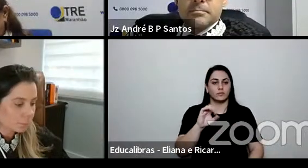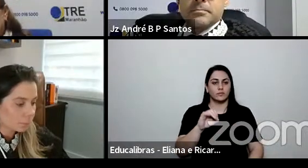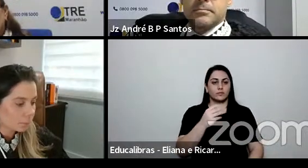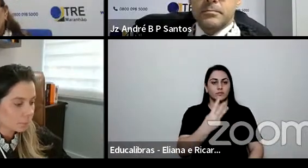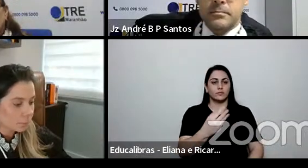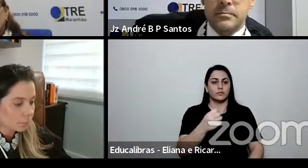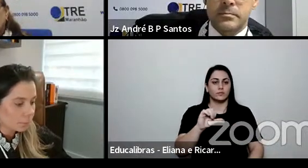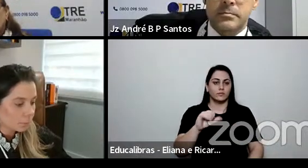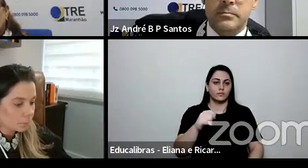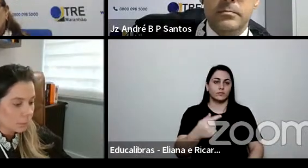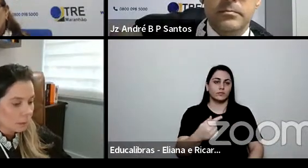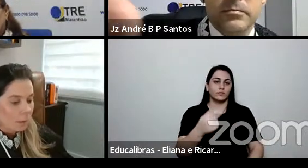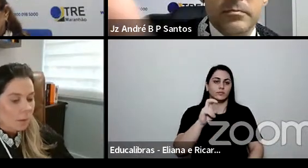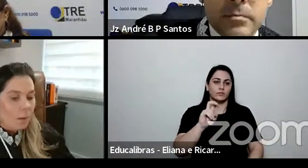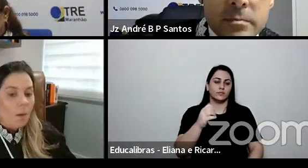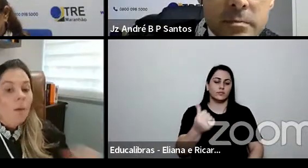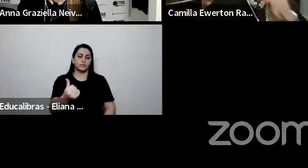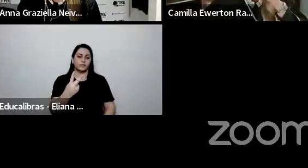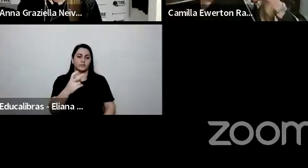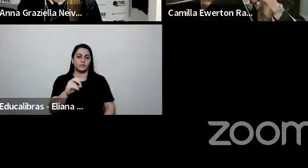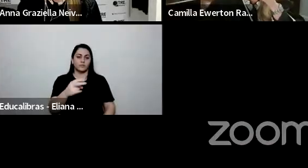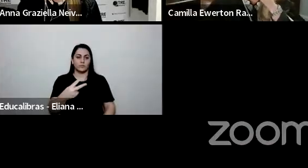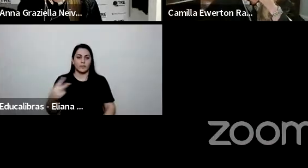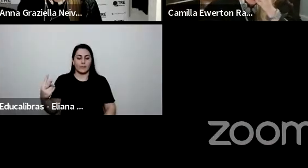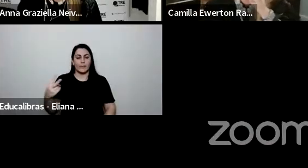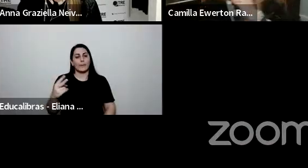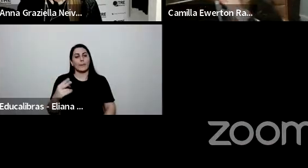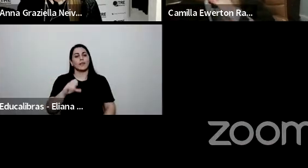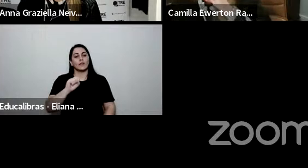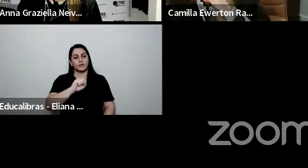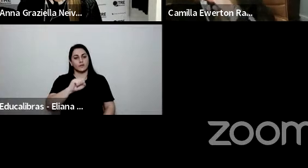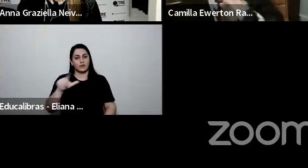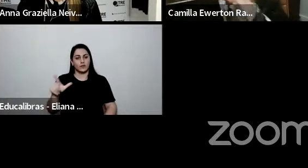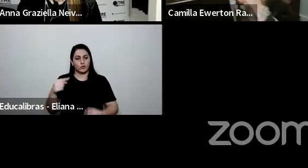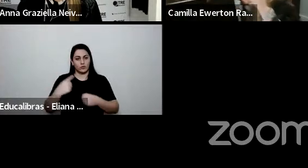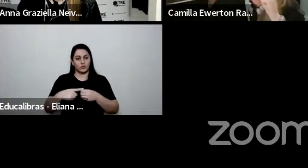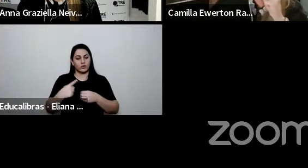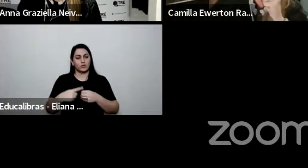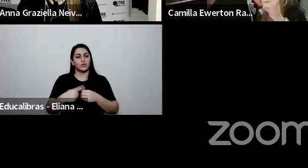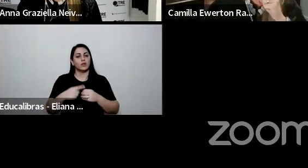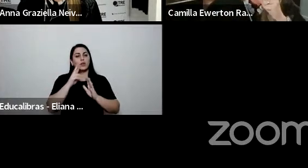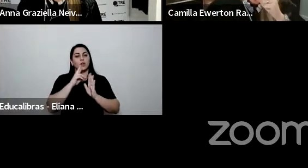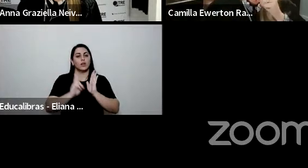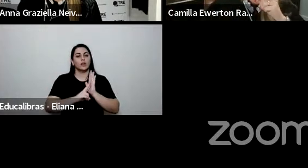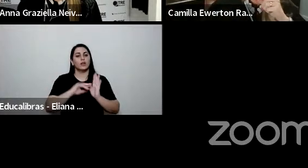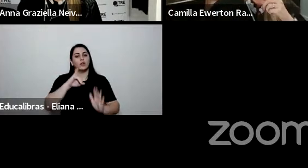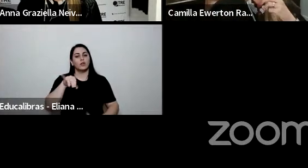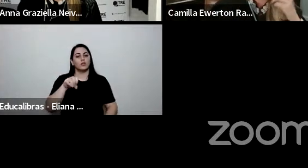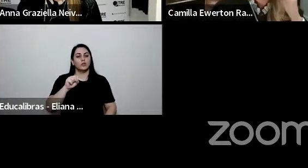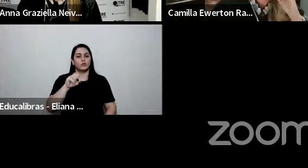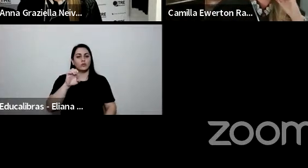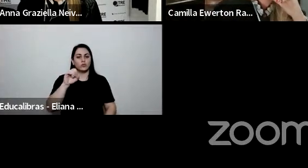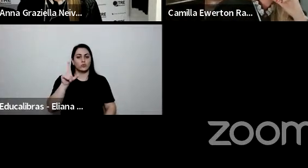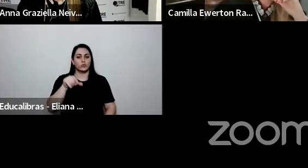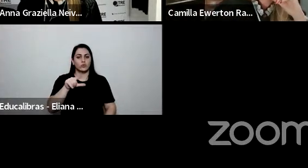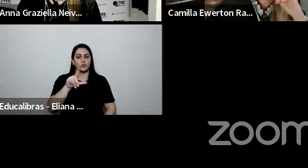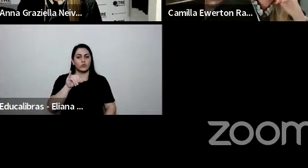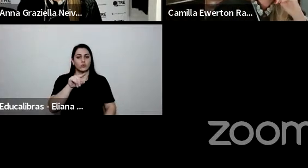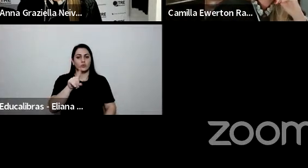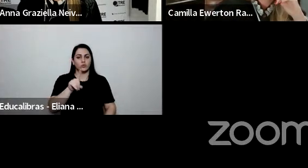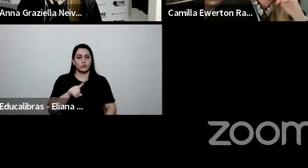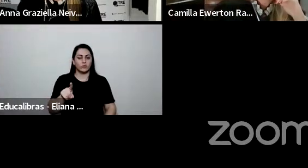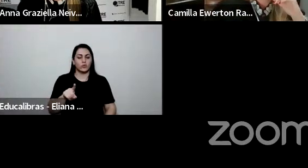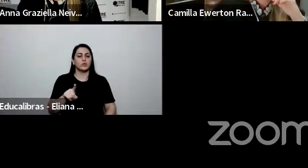397 5.622 procedência São Luís relator José Luiz Oliveira de Almeida a